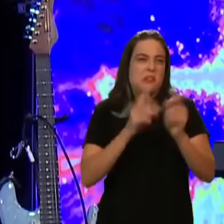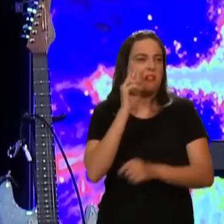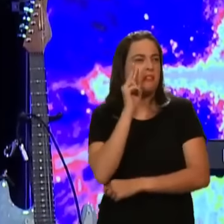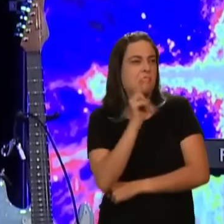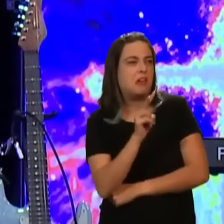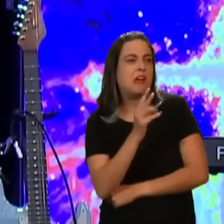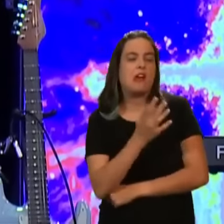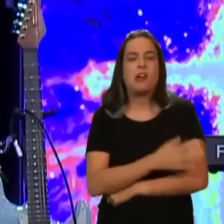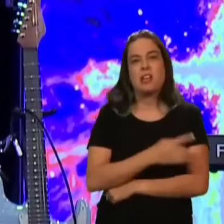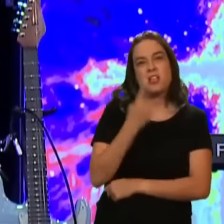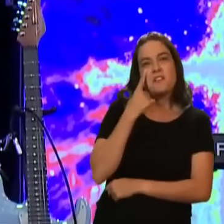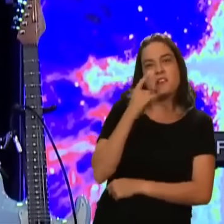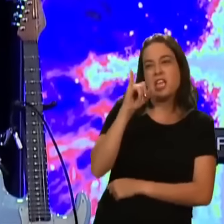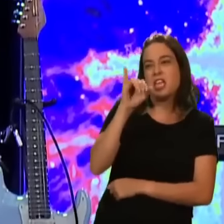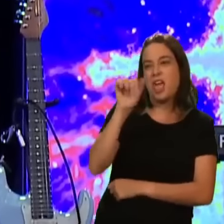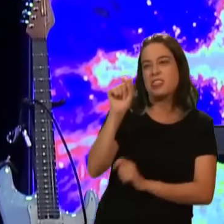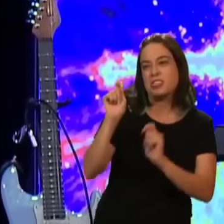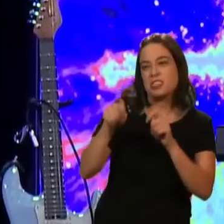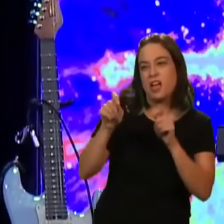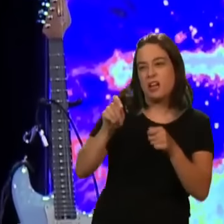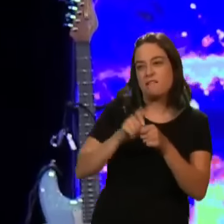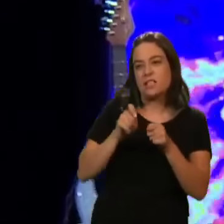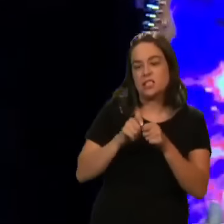na inteligência artificial se isso é possível.